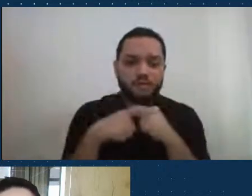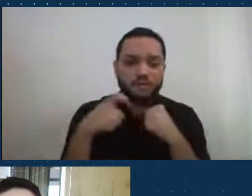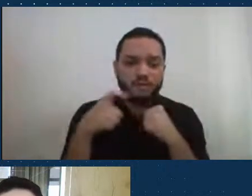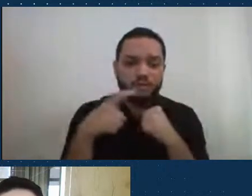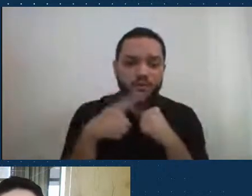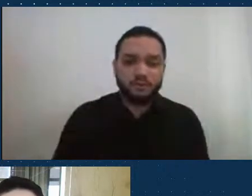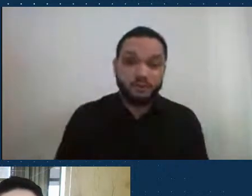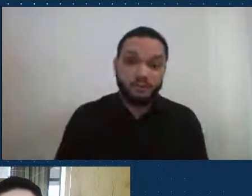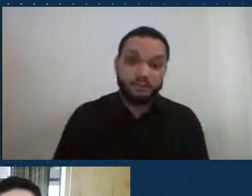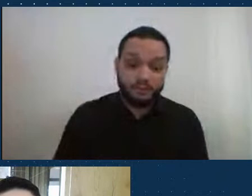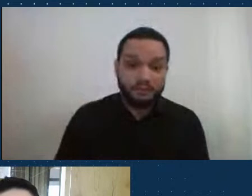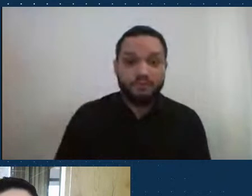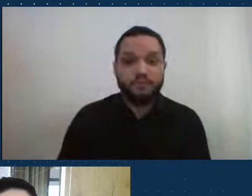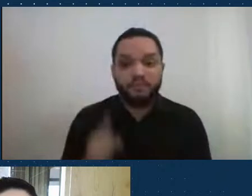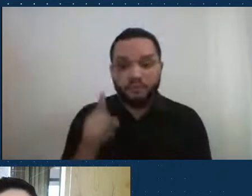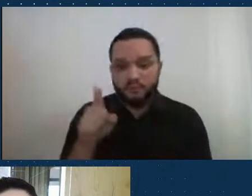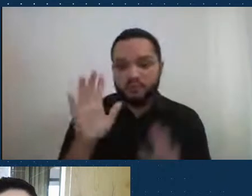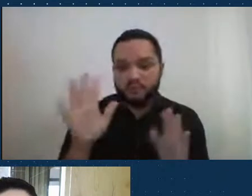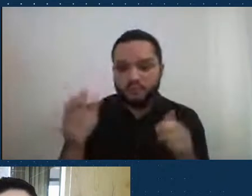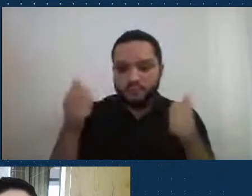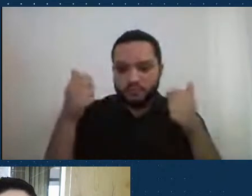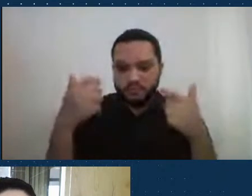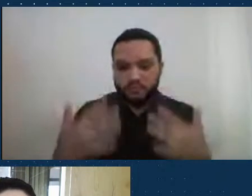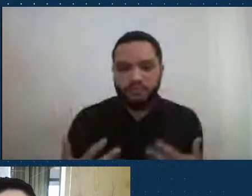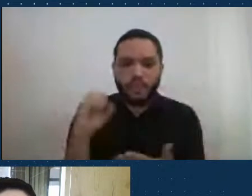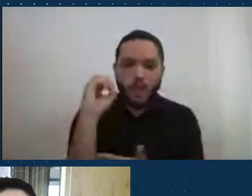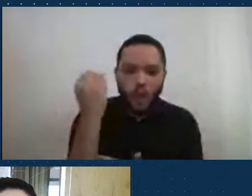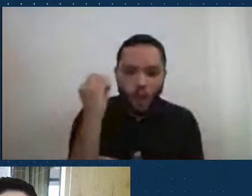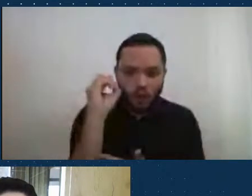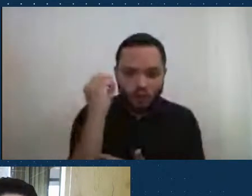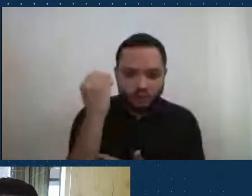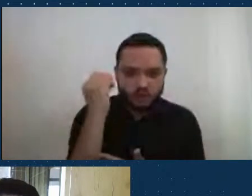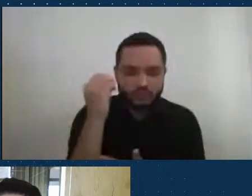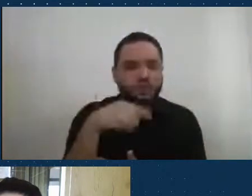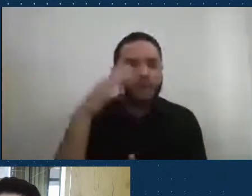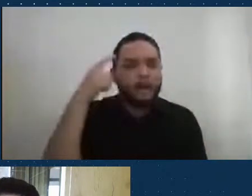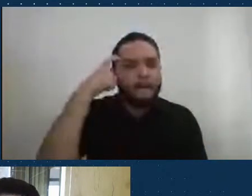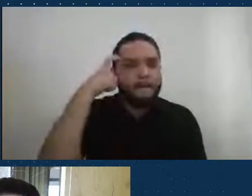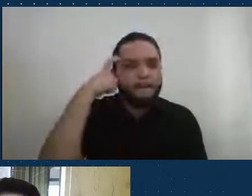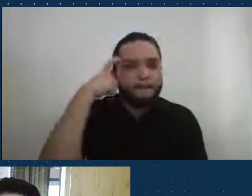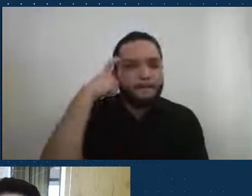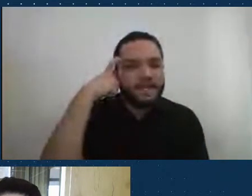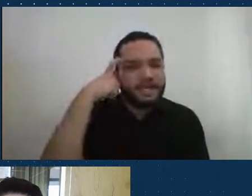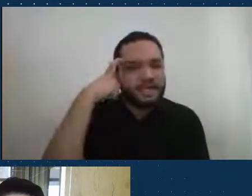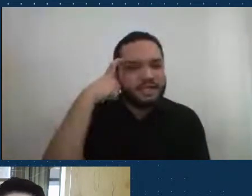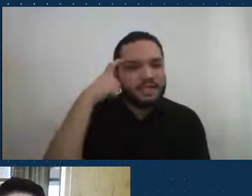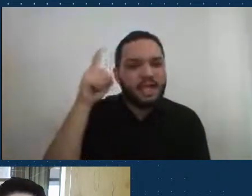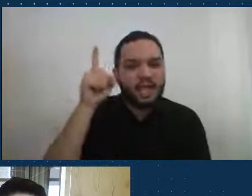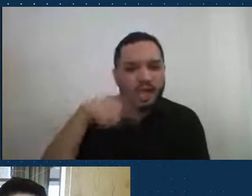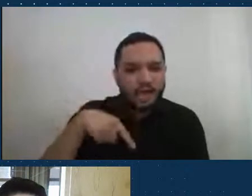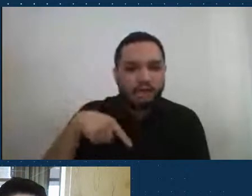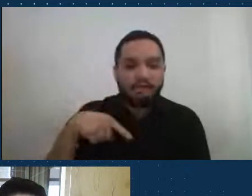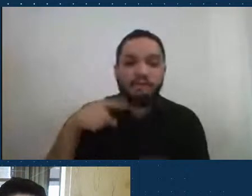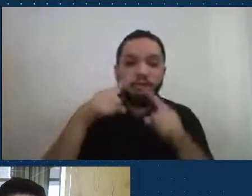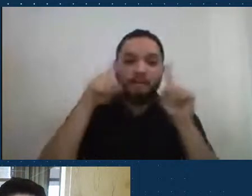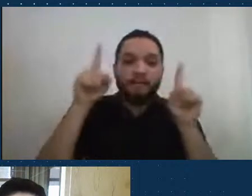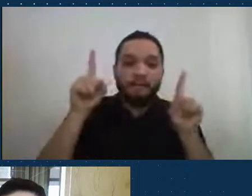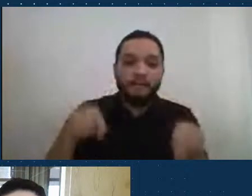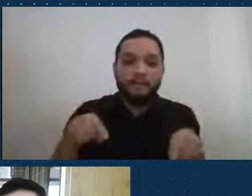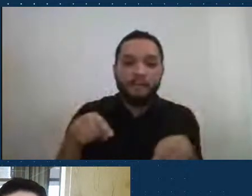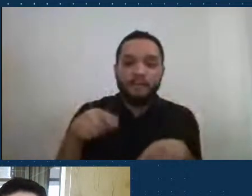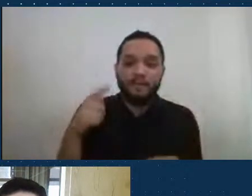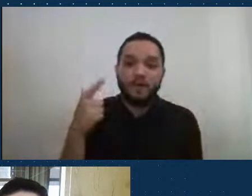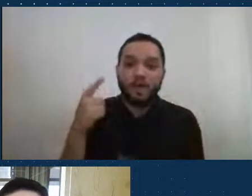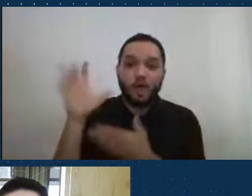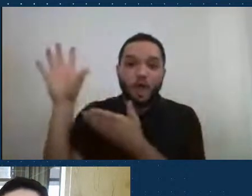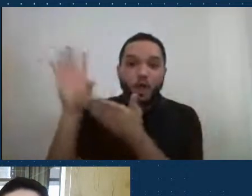Mas como você colocou a palavra originalidade, a gente entende que talvez essa inovação seja nesse sentido de ser um projeto que não está repetindo o